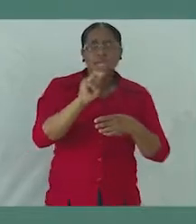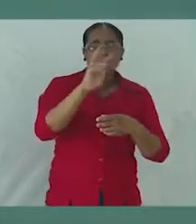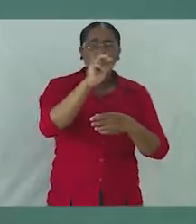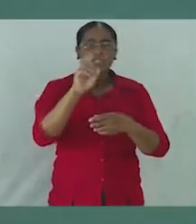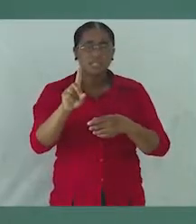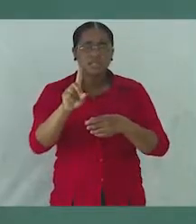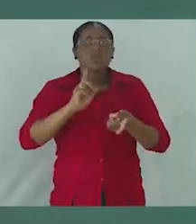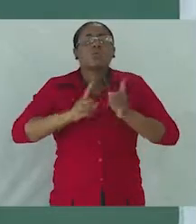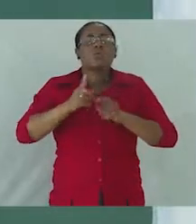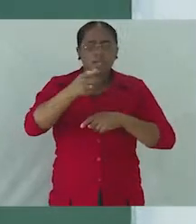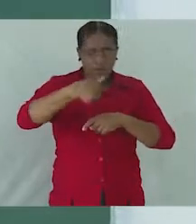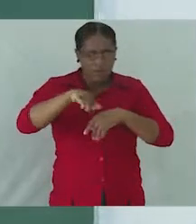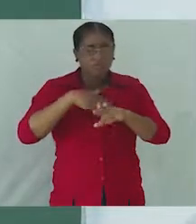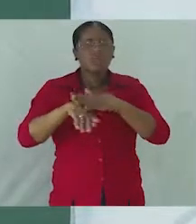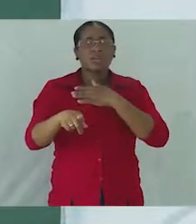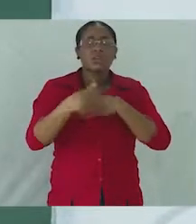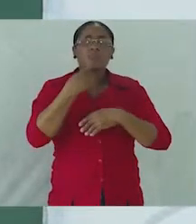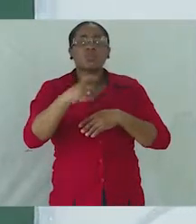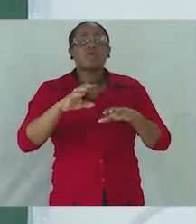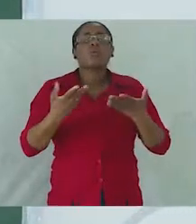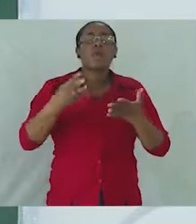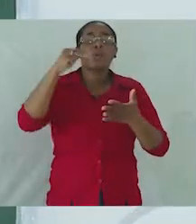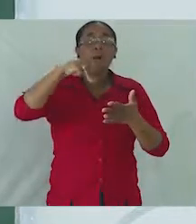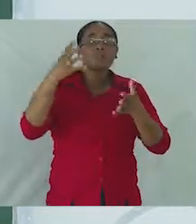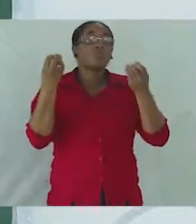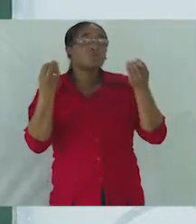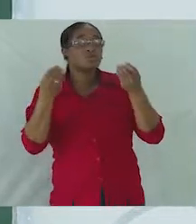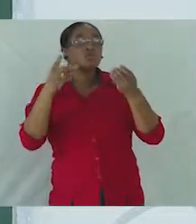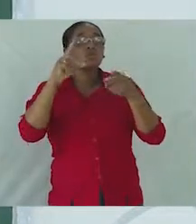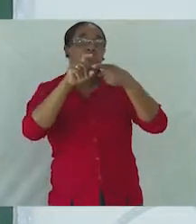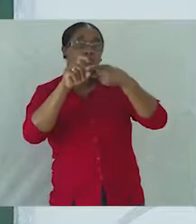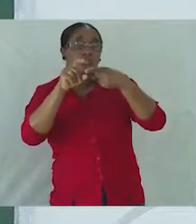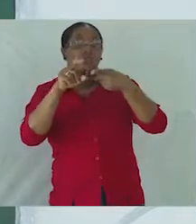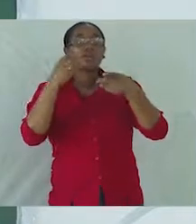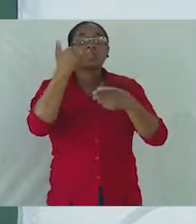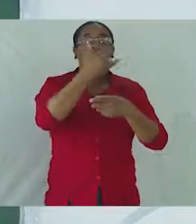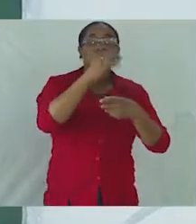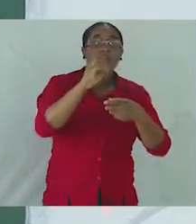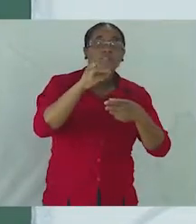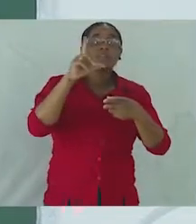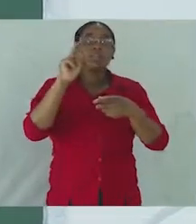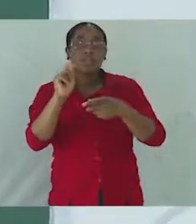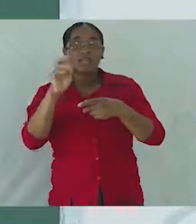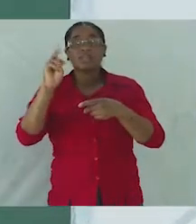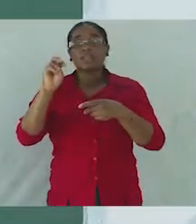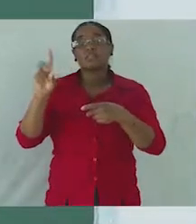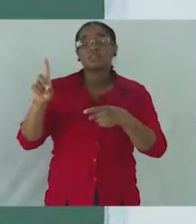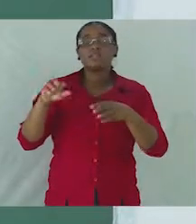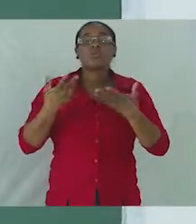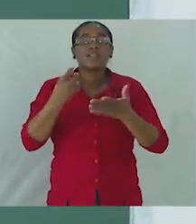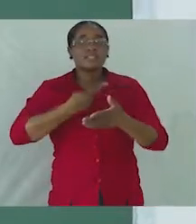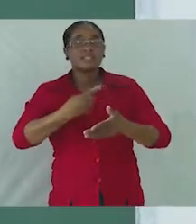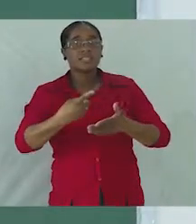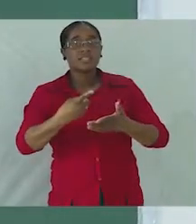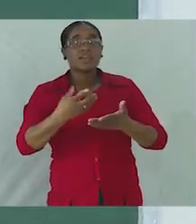aqui? Perguntar qual é o máximo divisor comum entre 20 e 36. Qual seria?